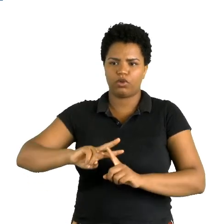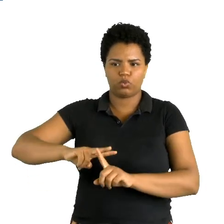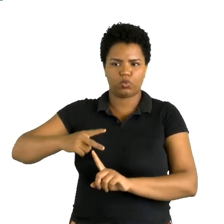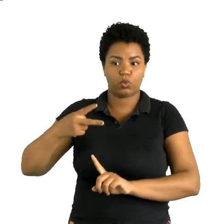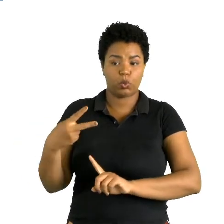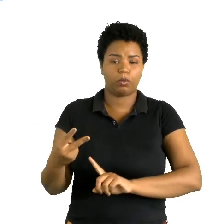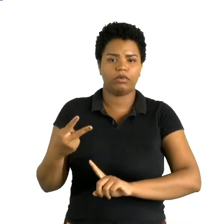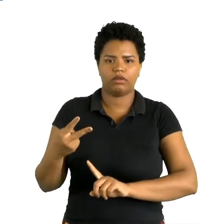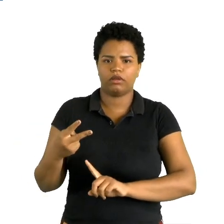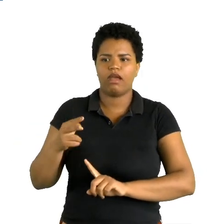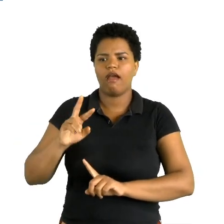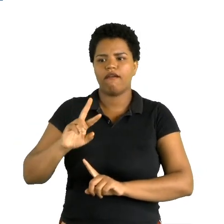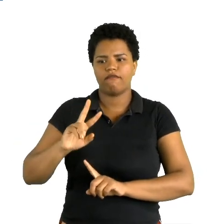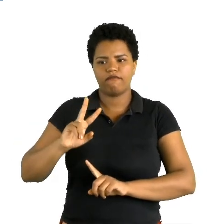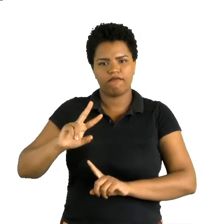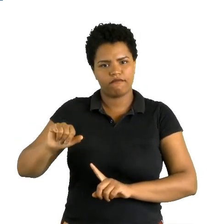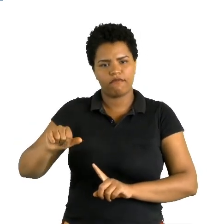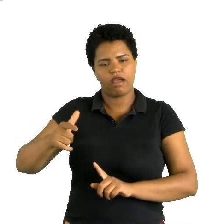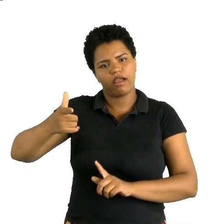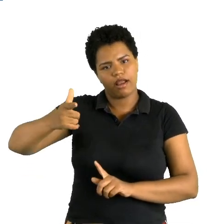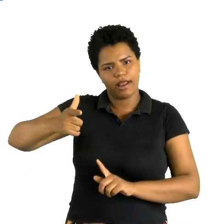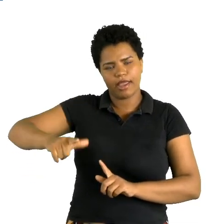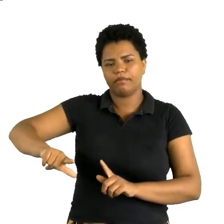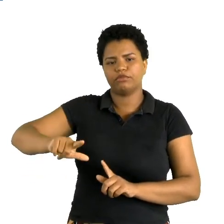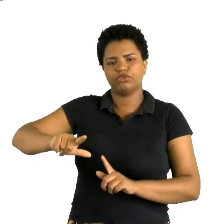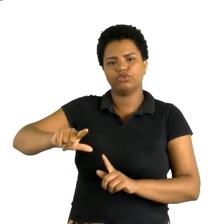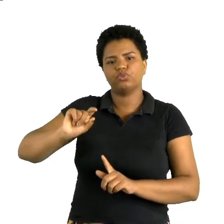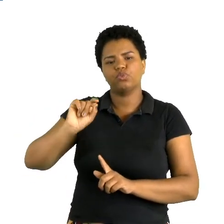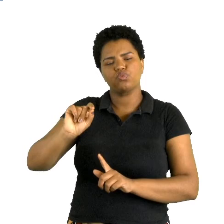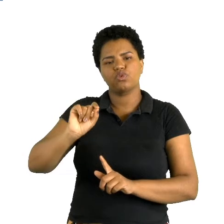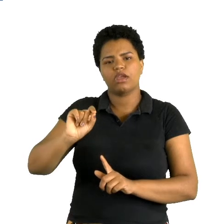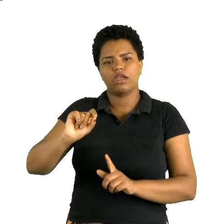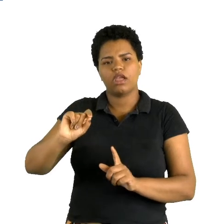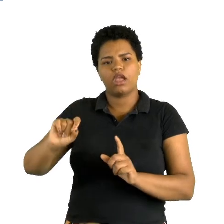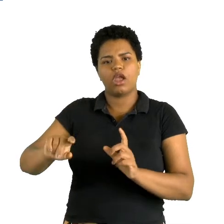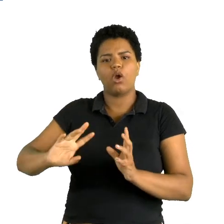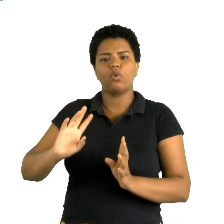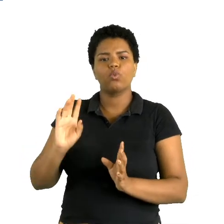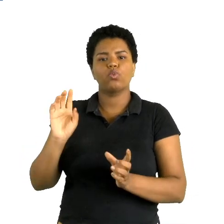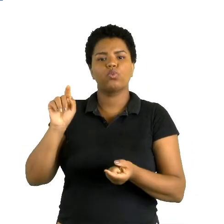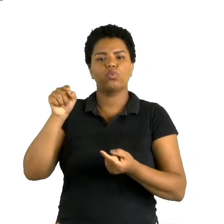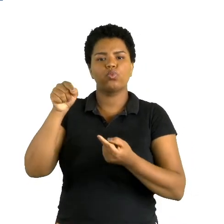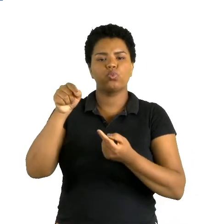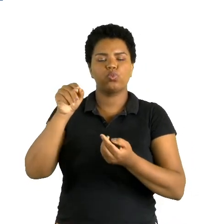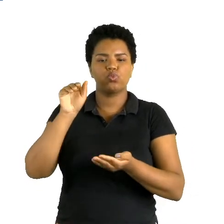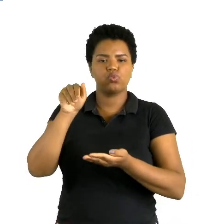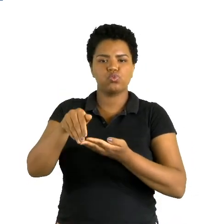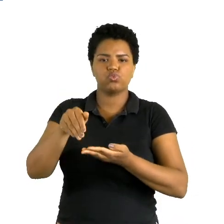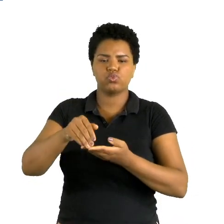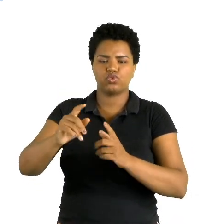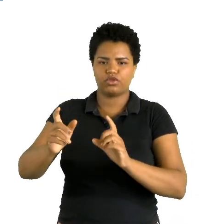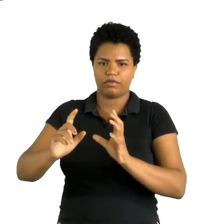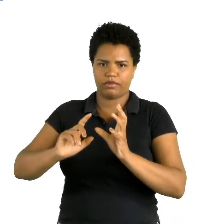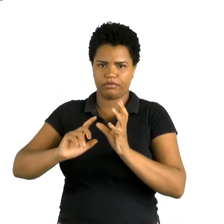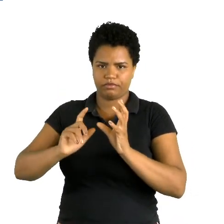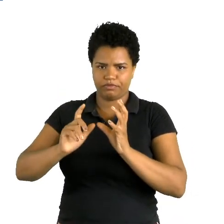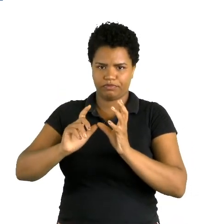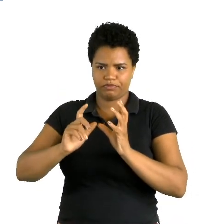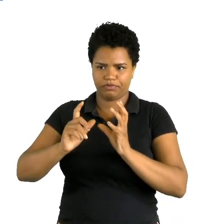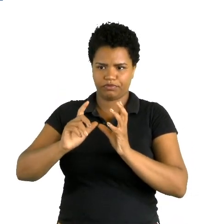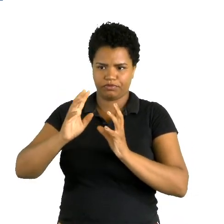você vai repetir a última consoante. Vamos ver os nossos exemplos. Aí nós temos o adjetivo curto